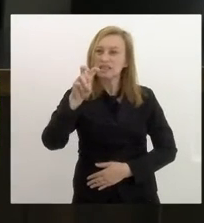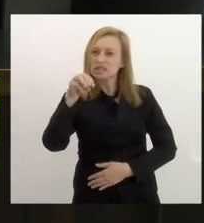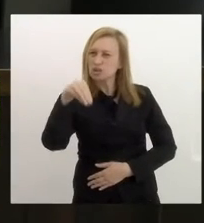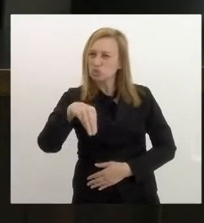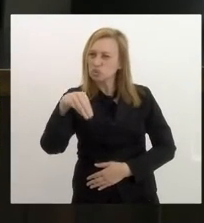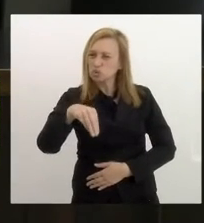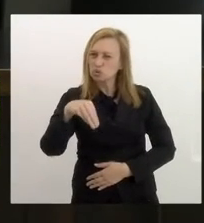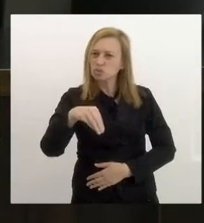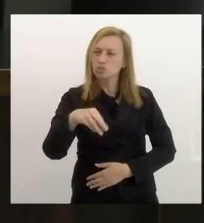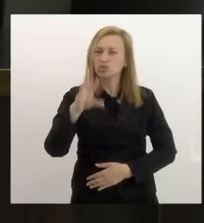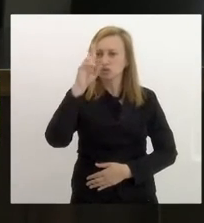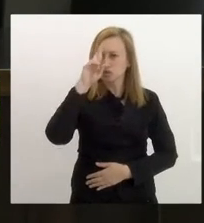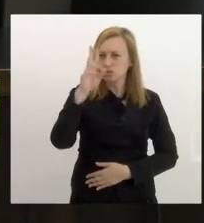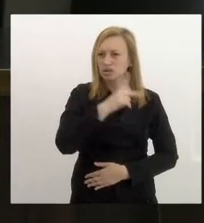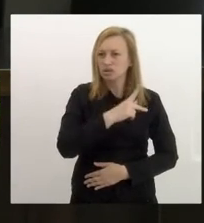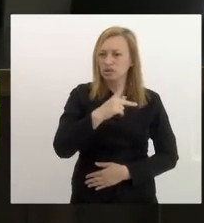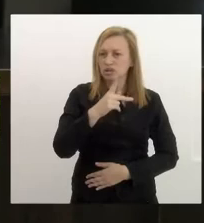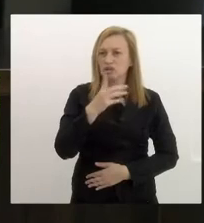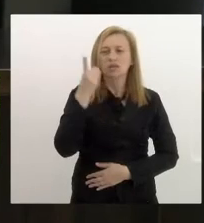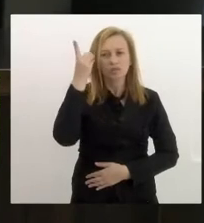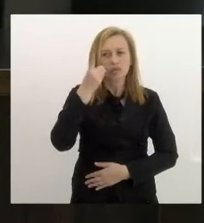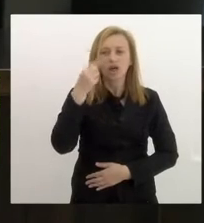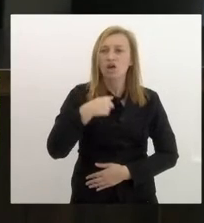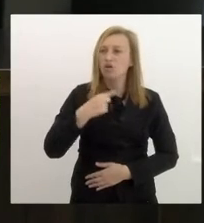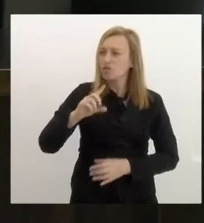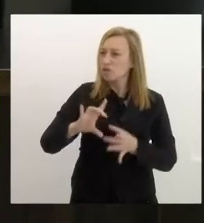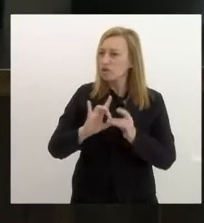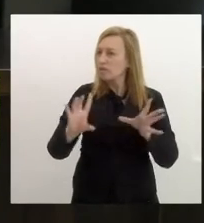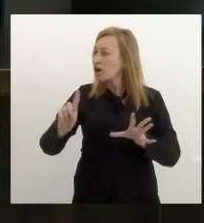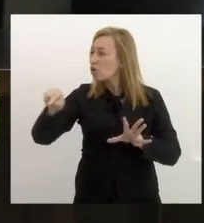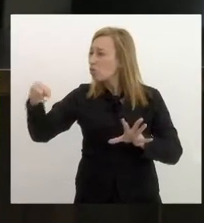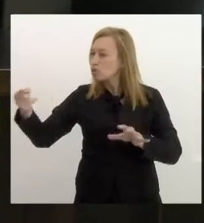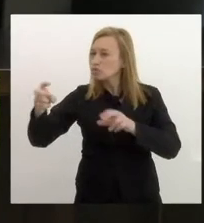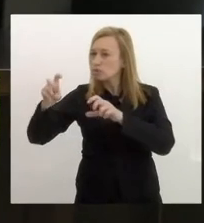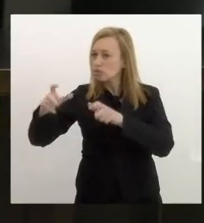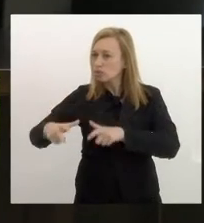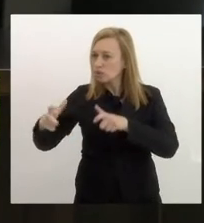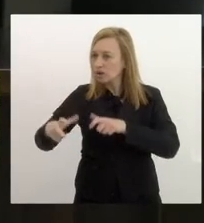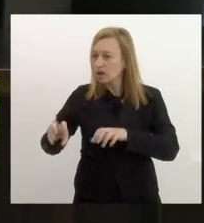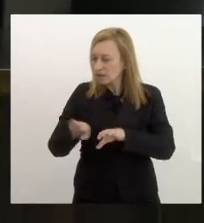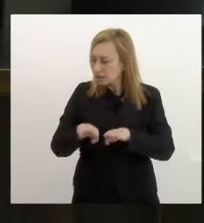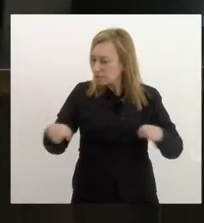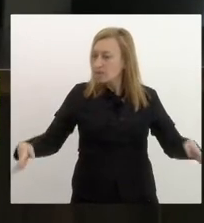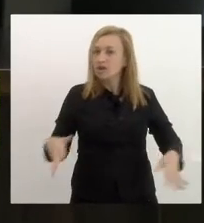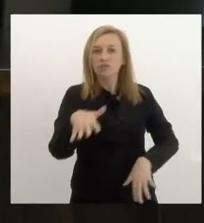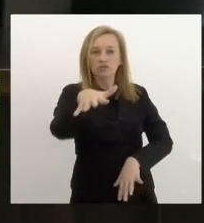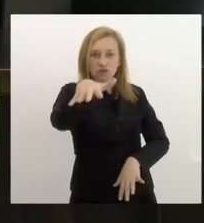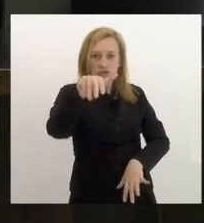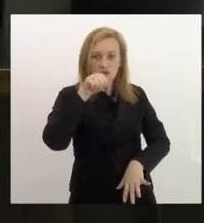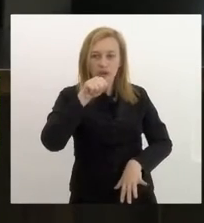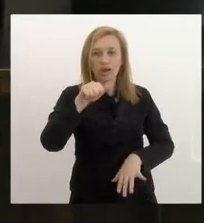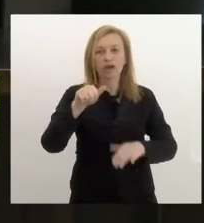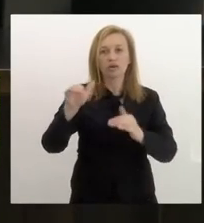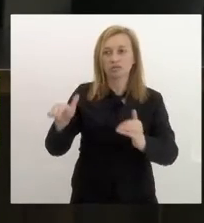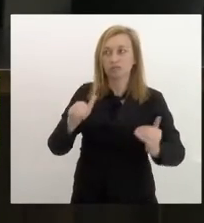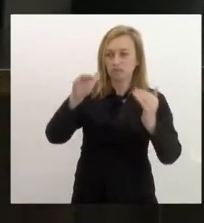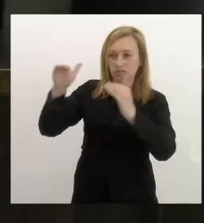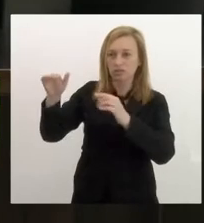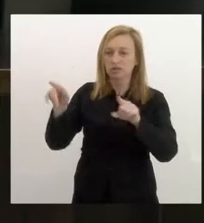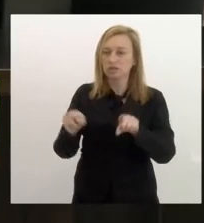a cinco minutos para o deputado eu vou liberar um outro lugar aqui é a mesa e vou chamar a vossa excelência